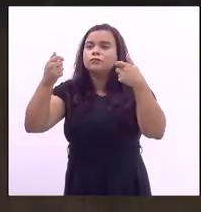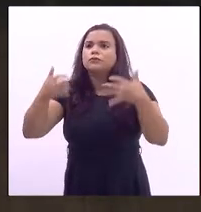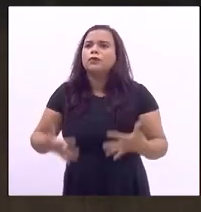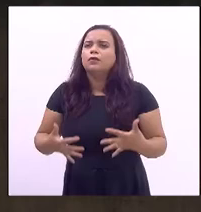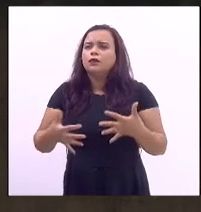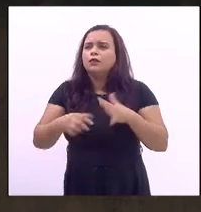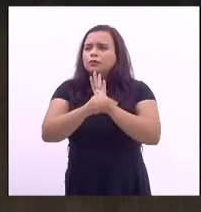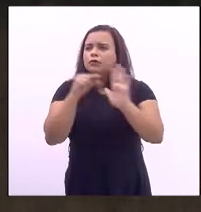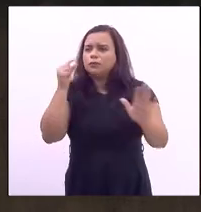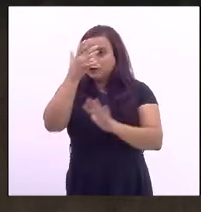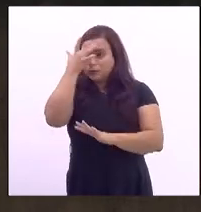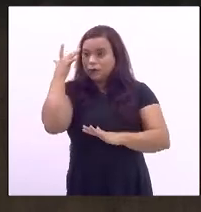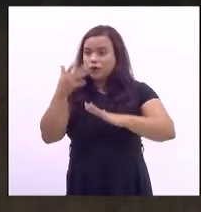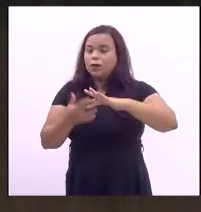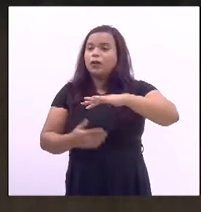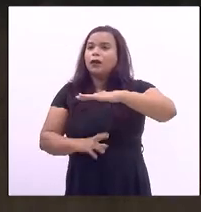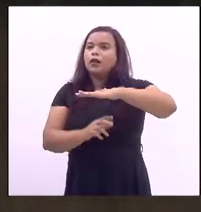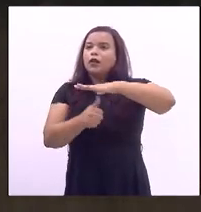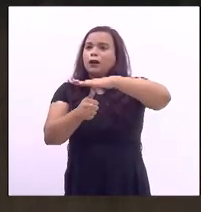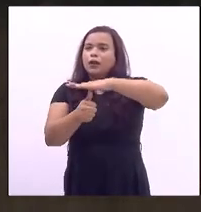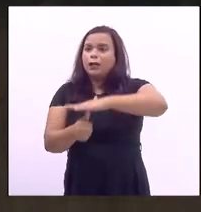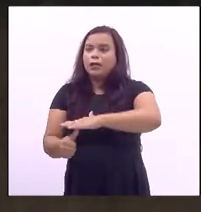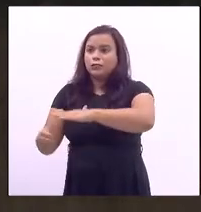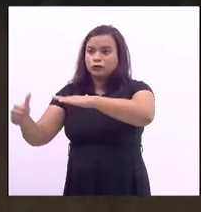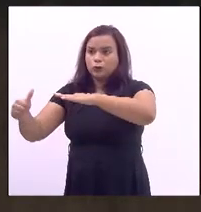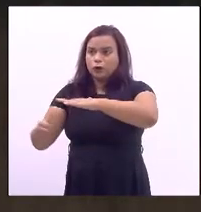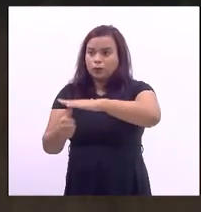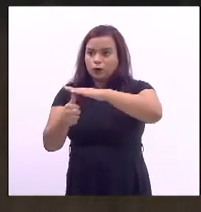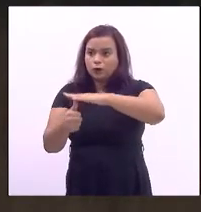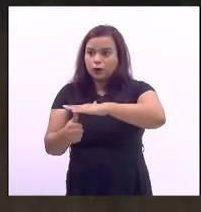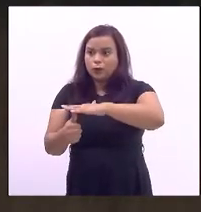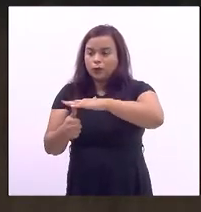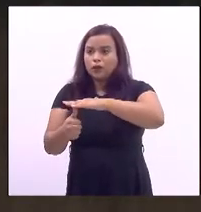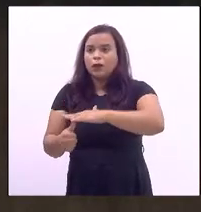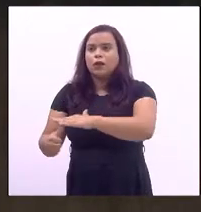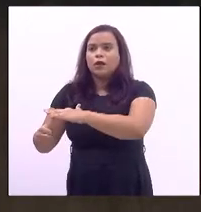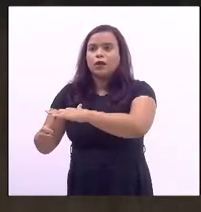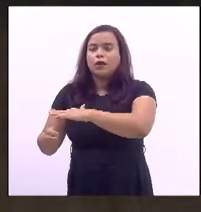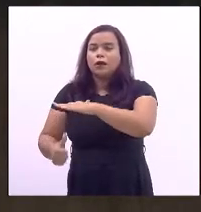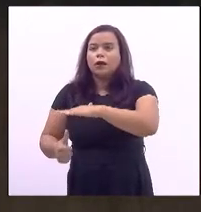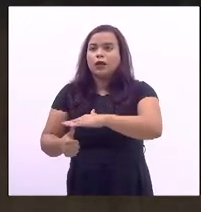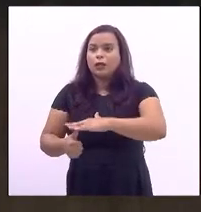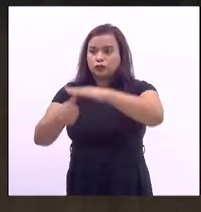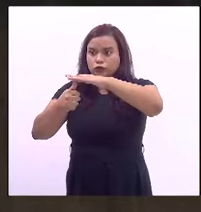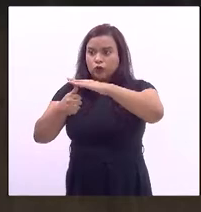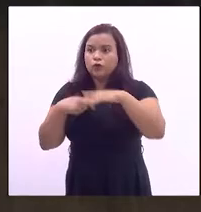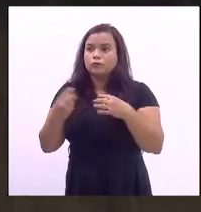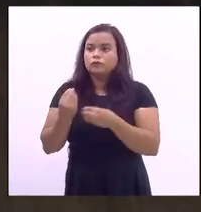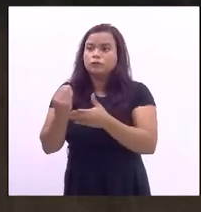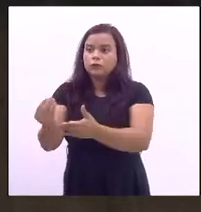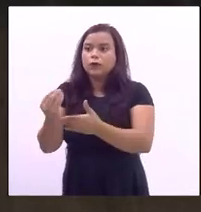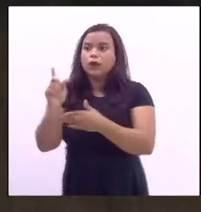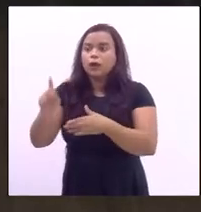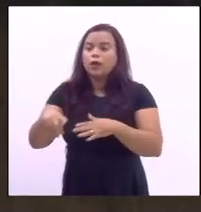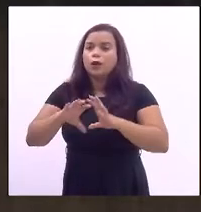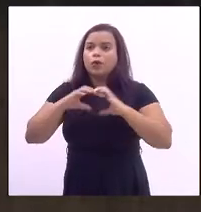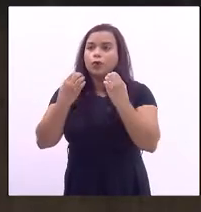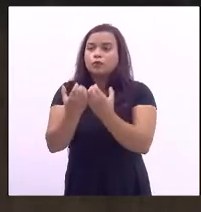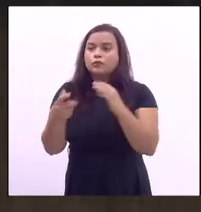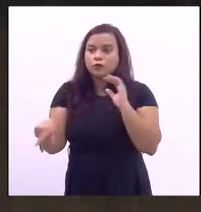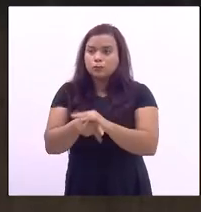prerrogativa ao reitor de regulamentar os dispositivos aplicáveis pelo que eu entendo que haveria o conselho superior da Universidade